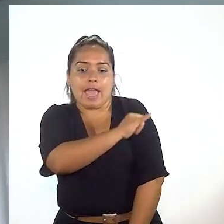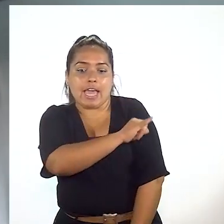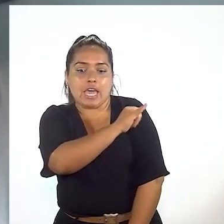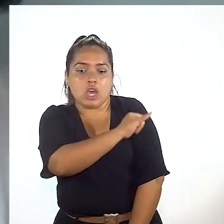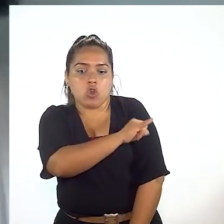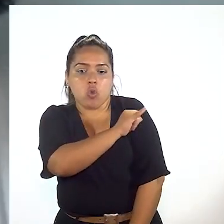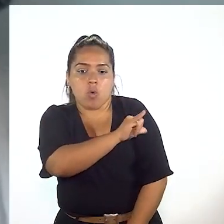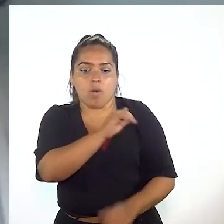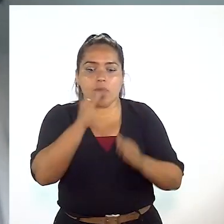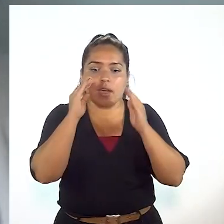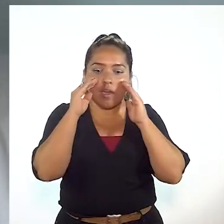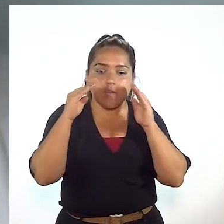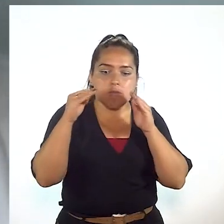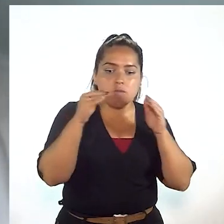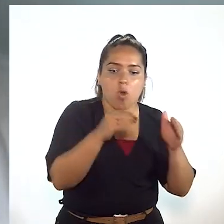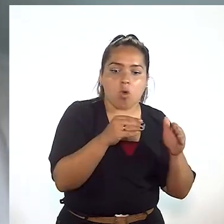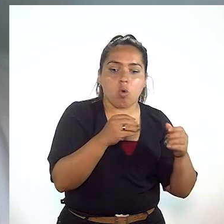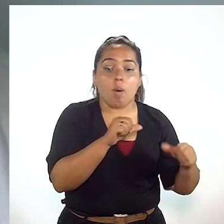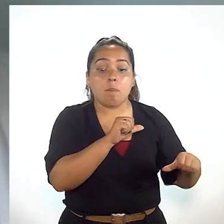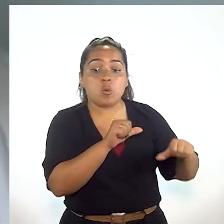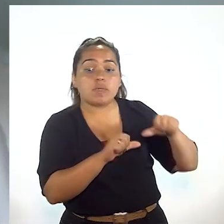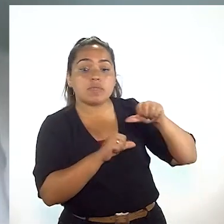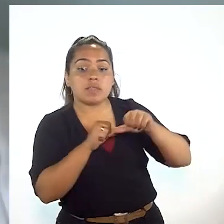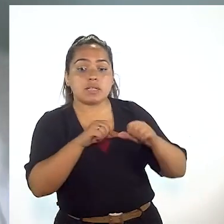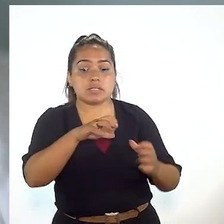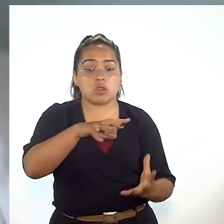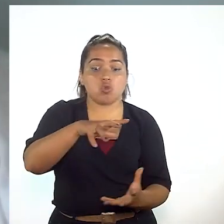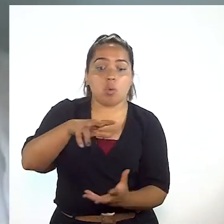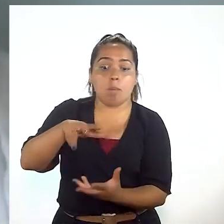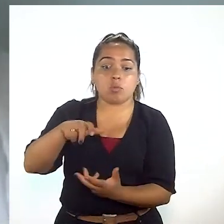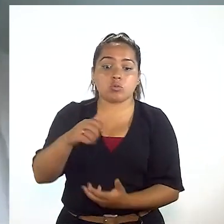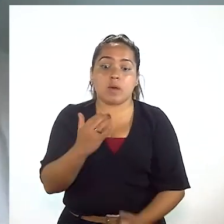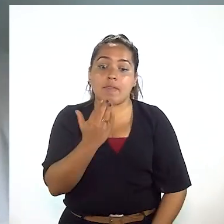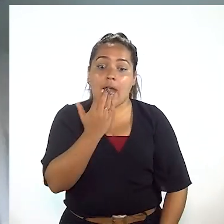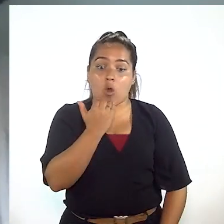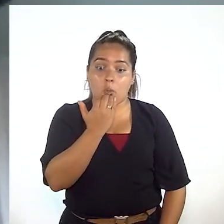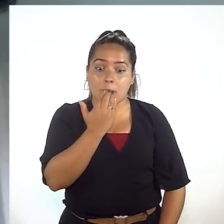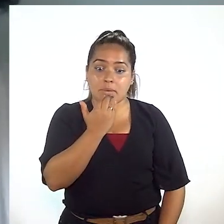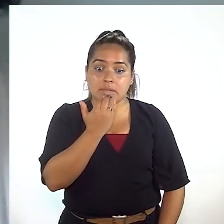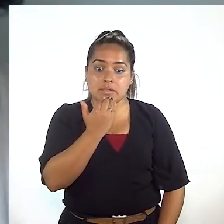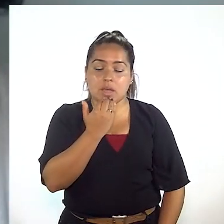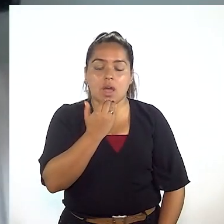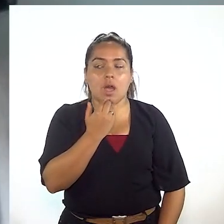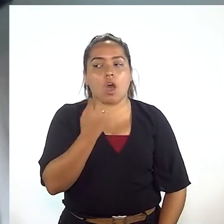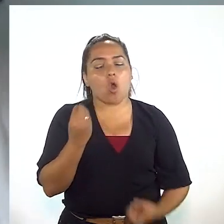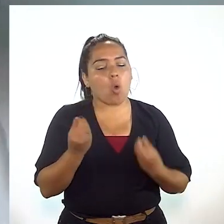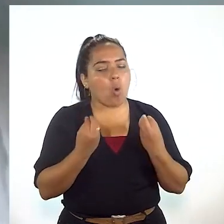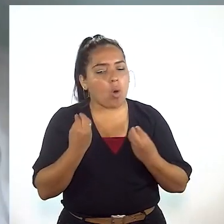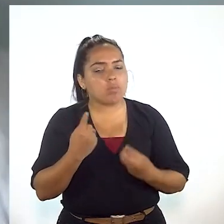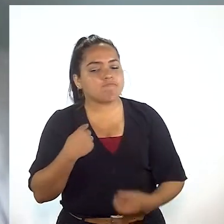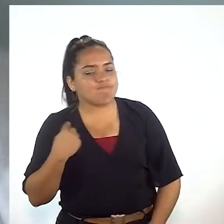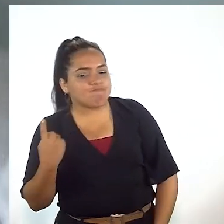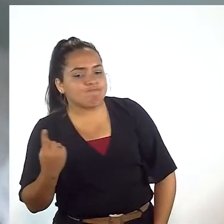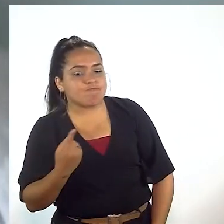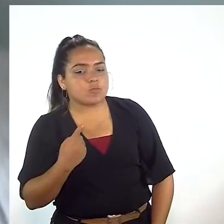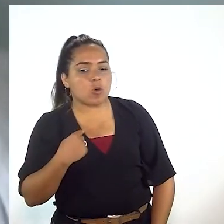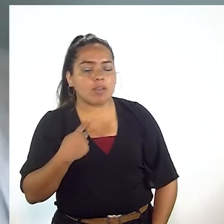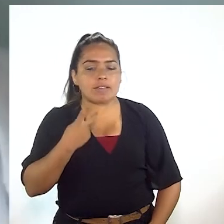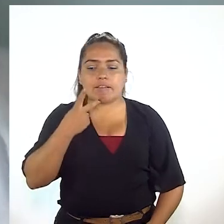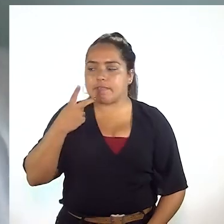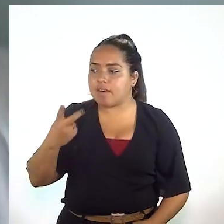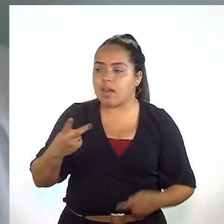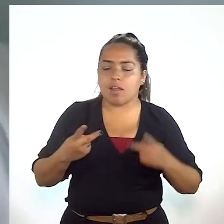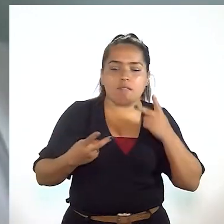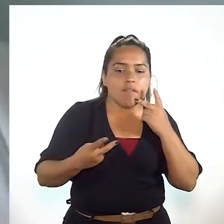dessa temática no programa Rio em Foco, né, falando aí das mudanças que estão acontecendo no mundo da gastronomia, o quanto a